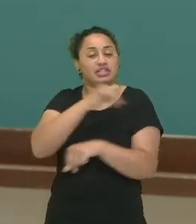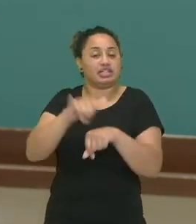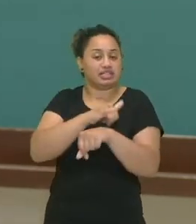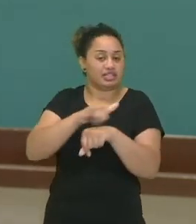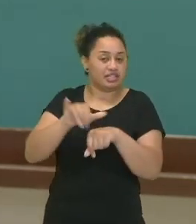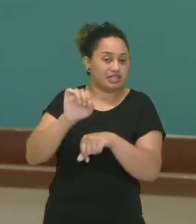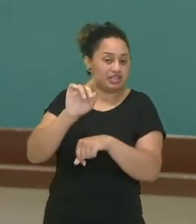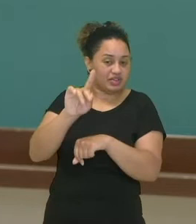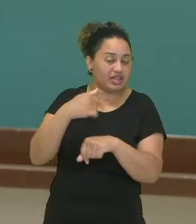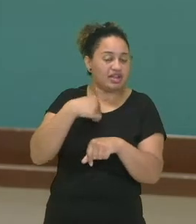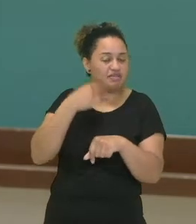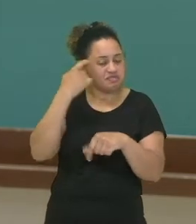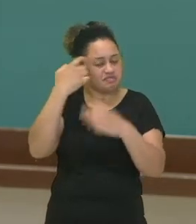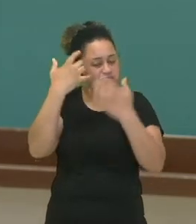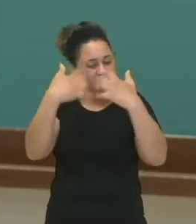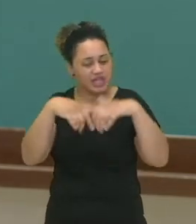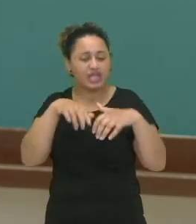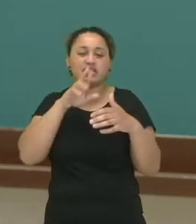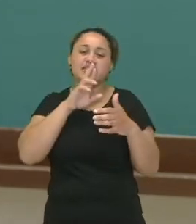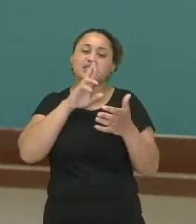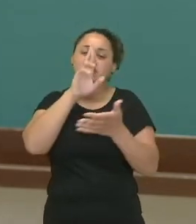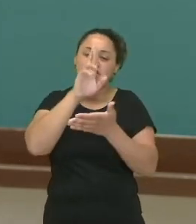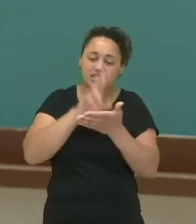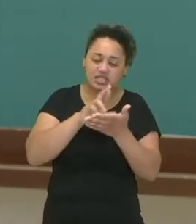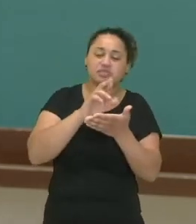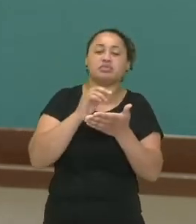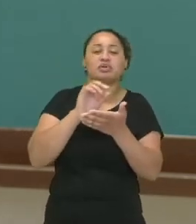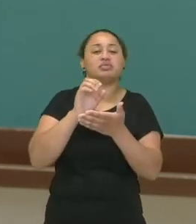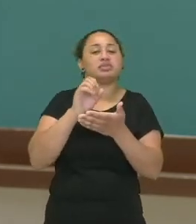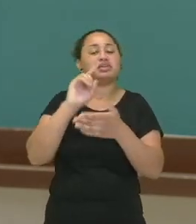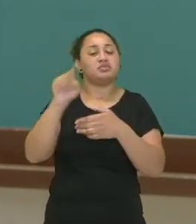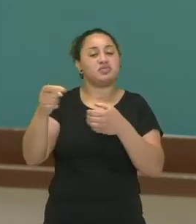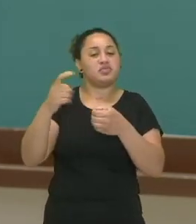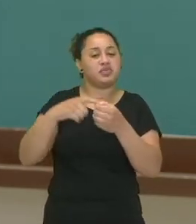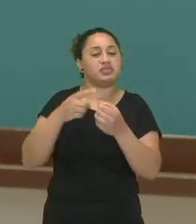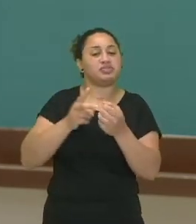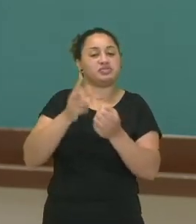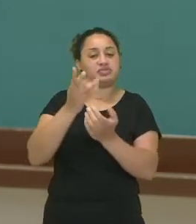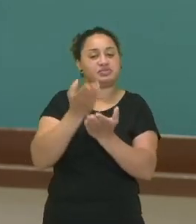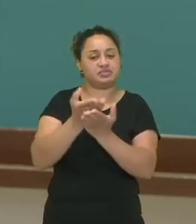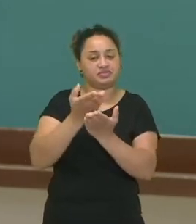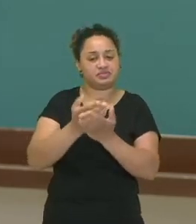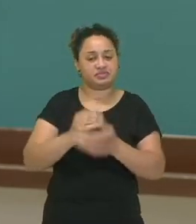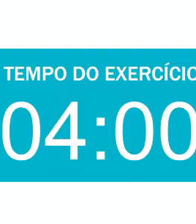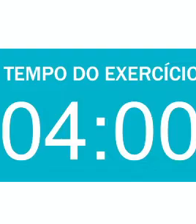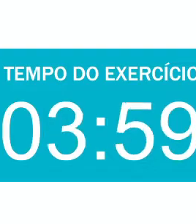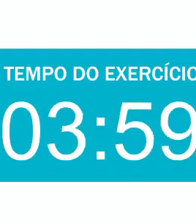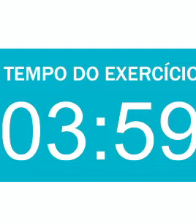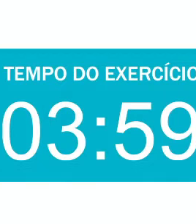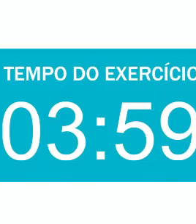bom? Então, pensa aí um pouquinho, daqui a pouco a gente volta e continua aqui a nossa aula.